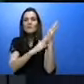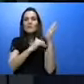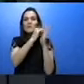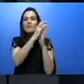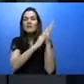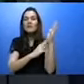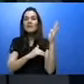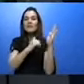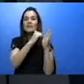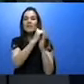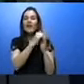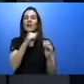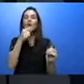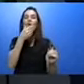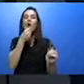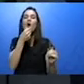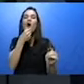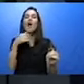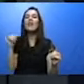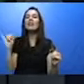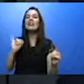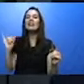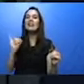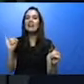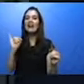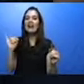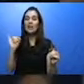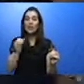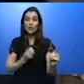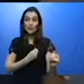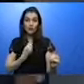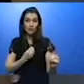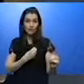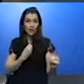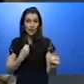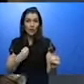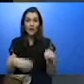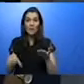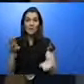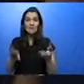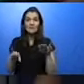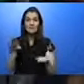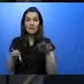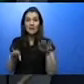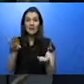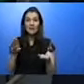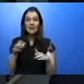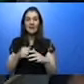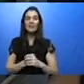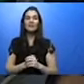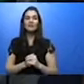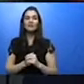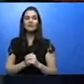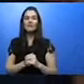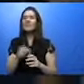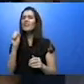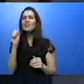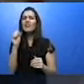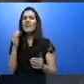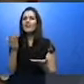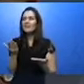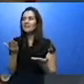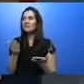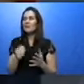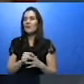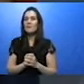artista italiano que viveu na mesma época de Leonardo da Vinci. Quem será?